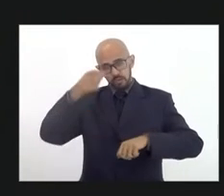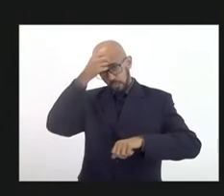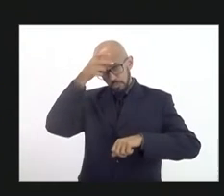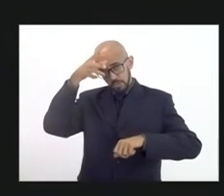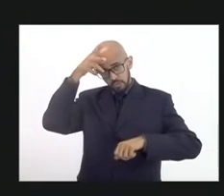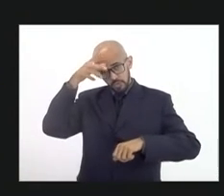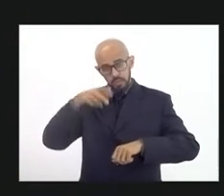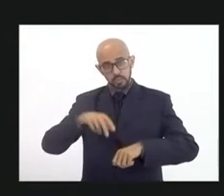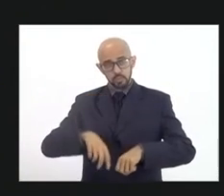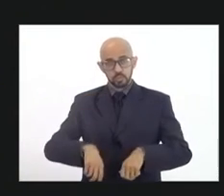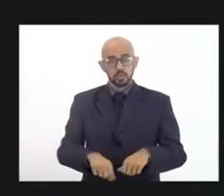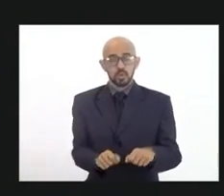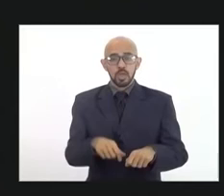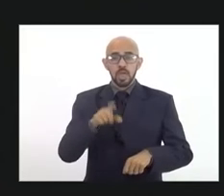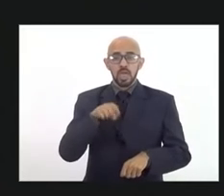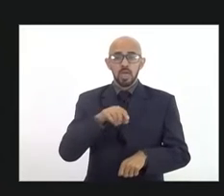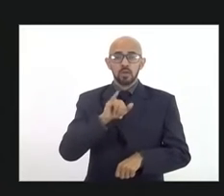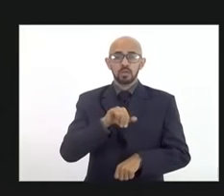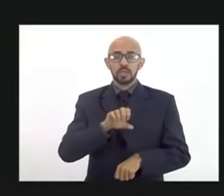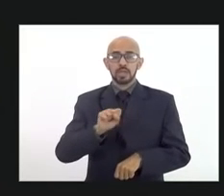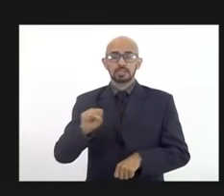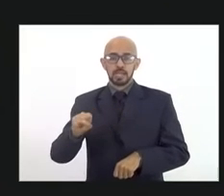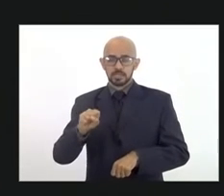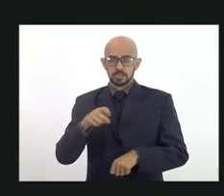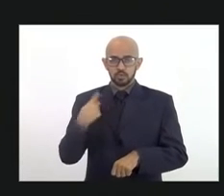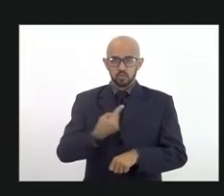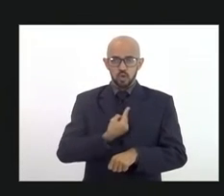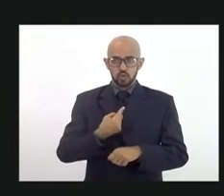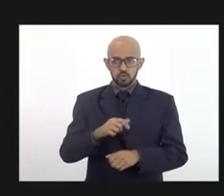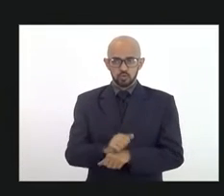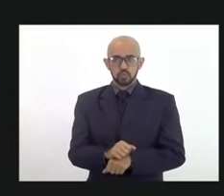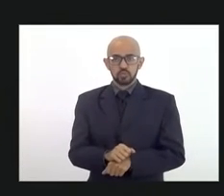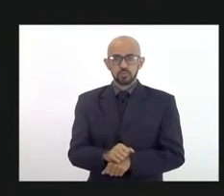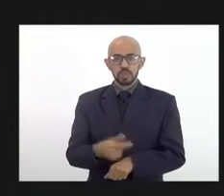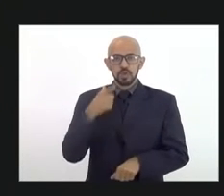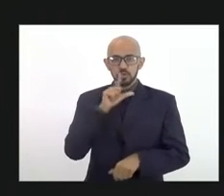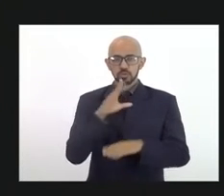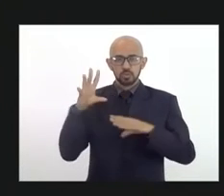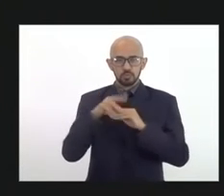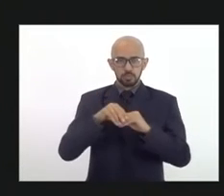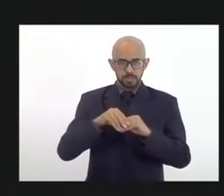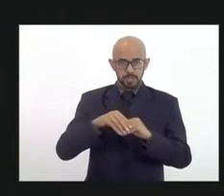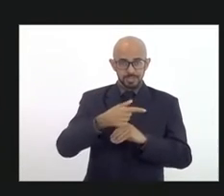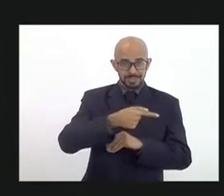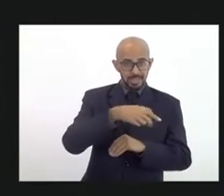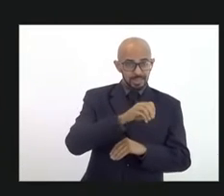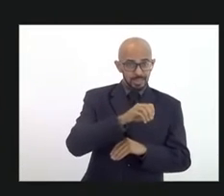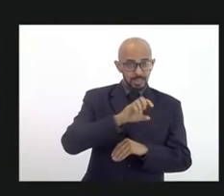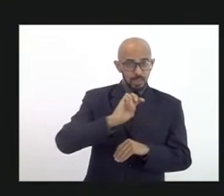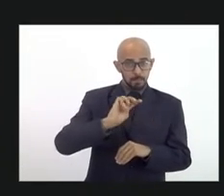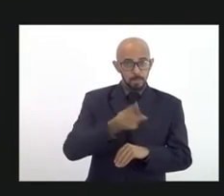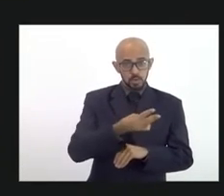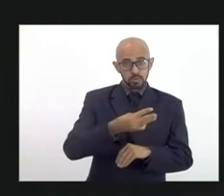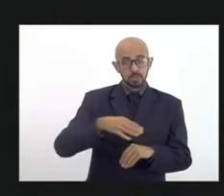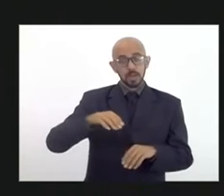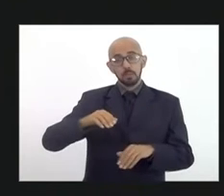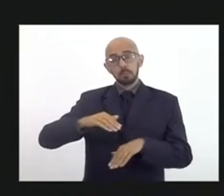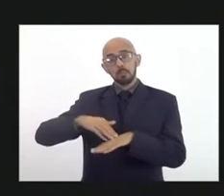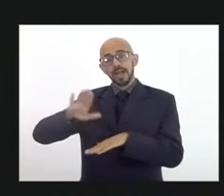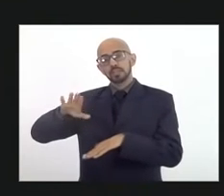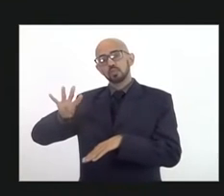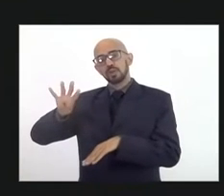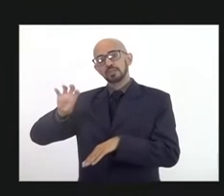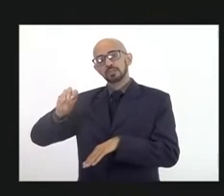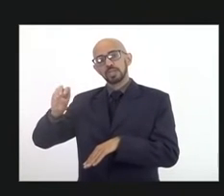nosso ISS, né? Ele conseguiu incrementar a receita do município de Três Rios de 70 milhões para quase 400 milhões de reais.